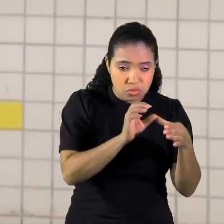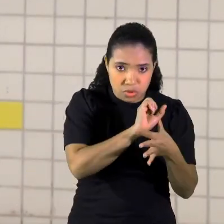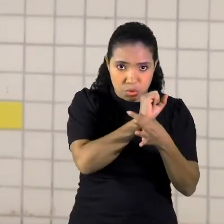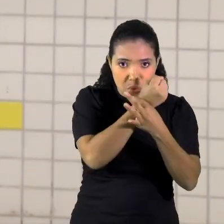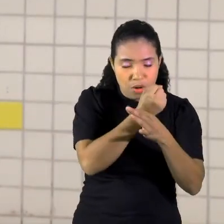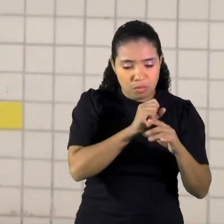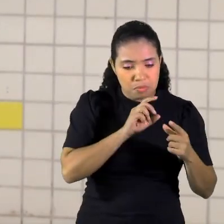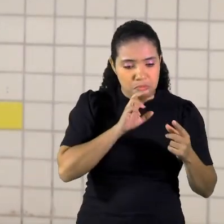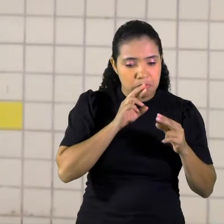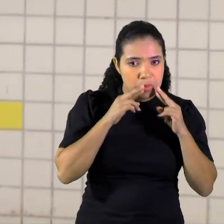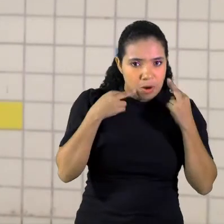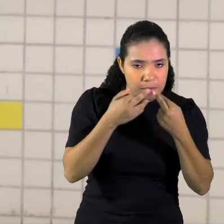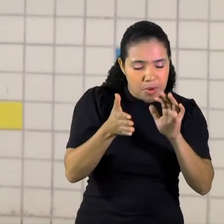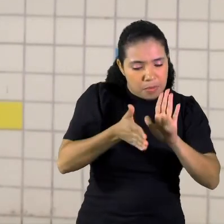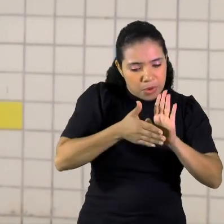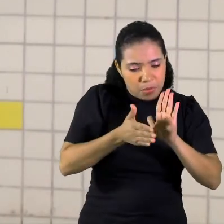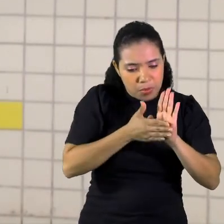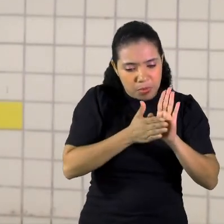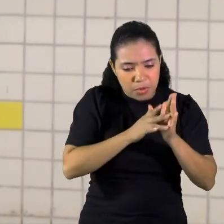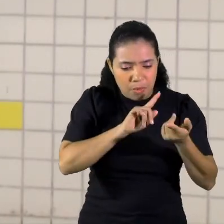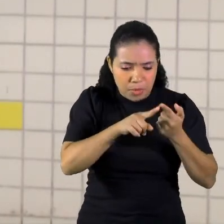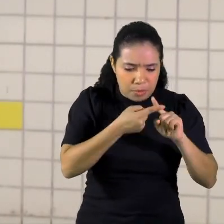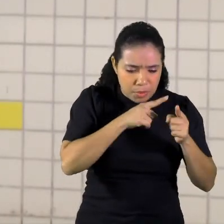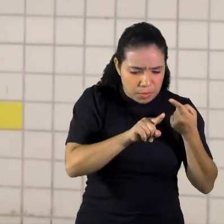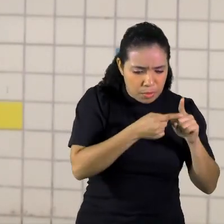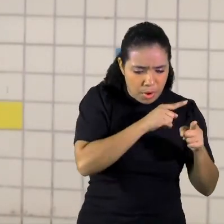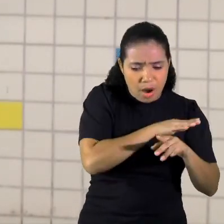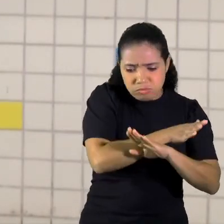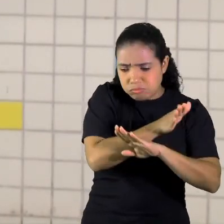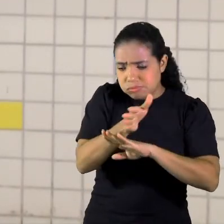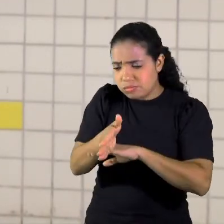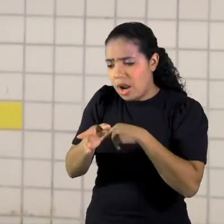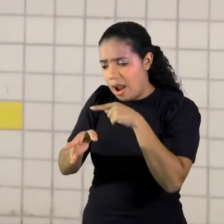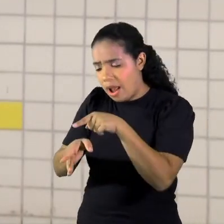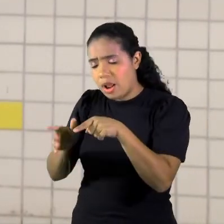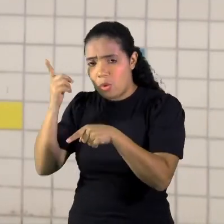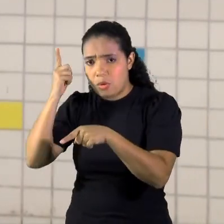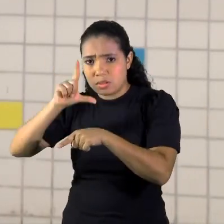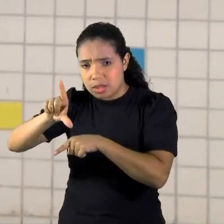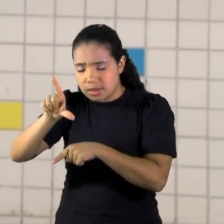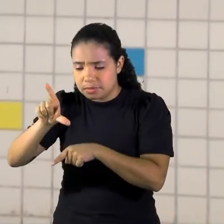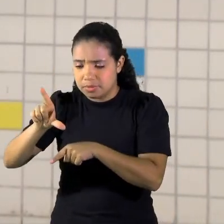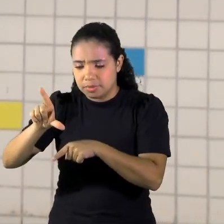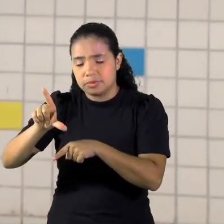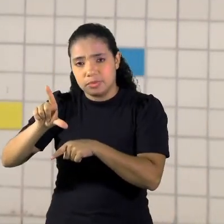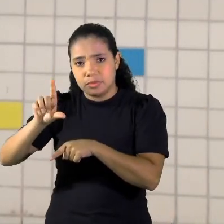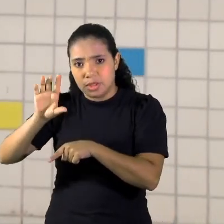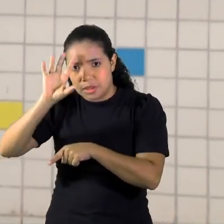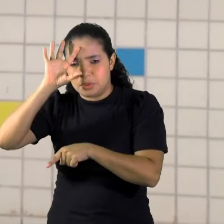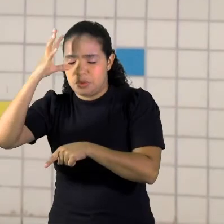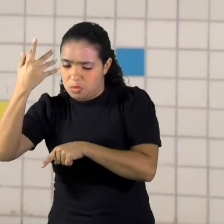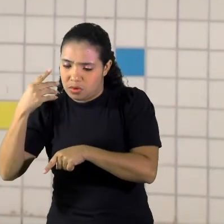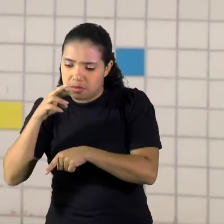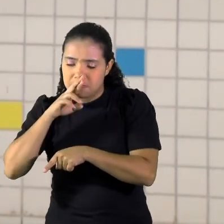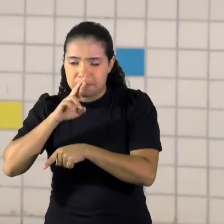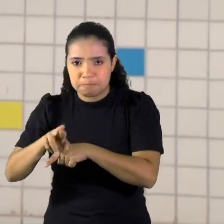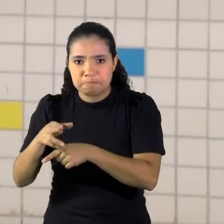aí realiza propostas para que o território alcance, chegue a um resultado que